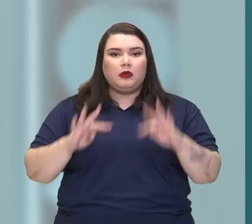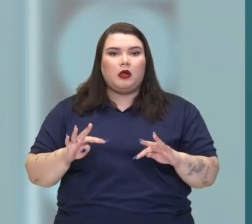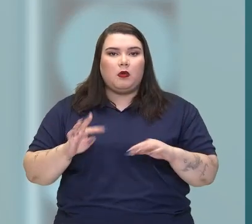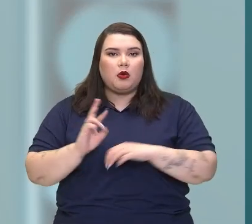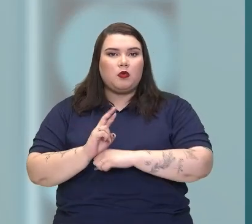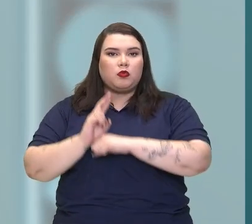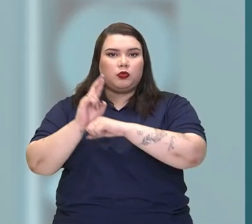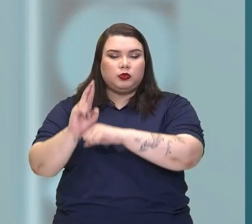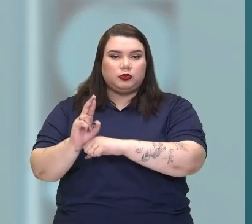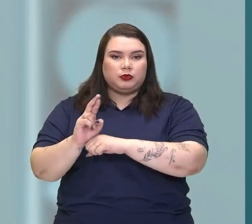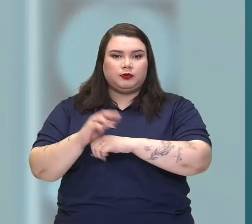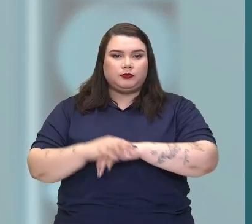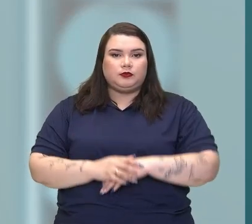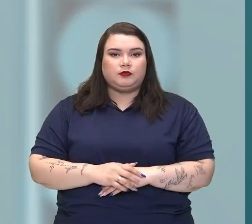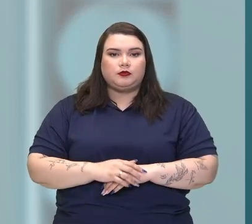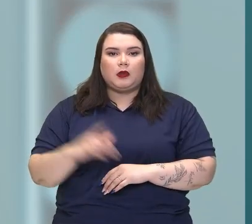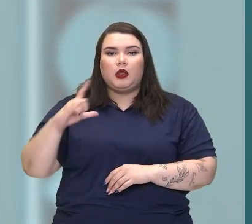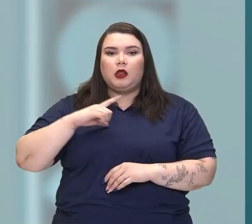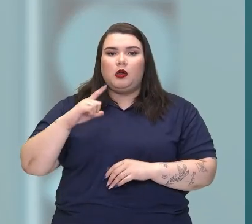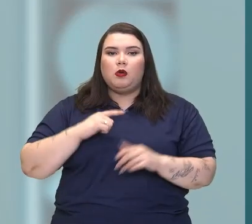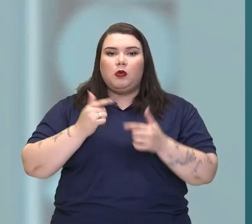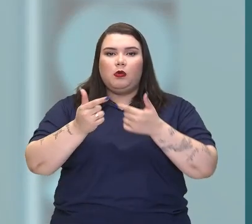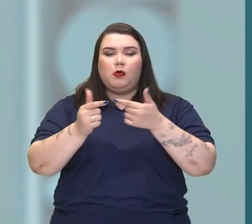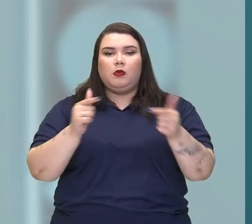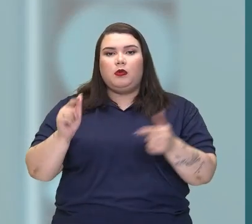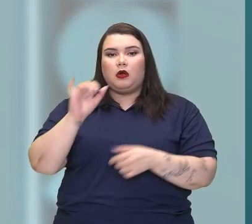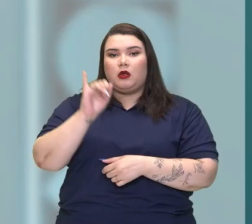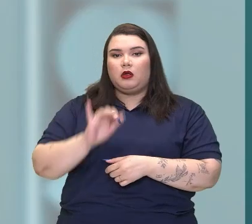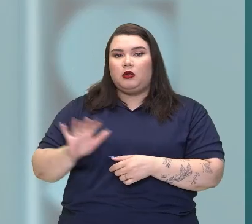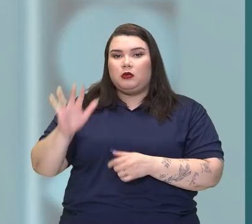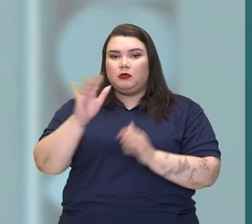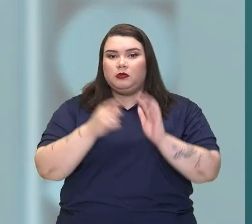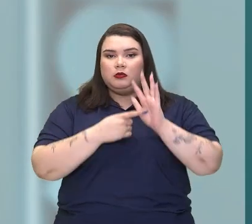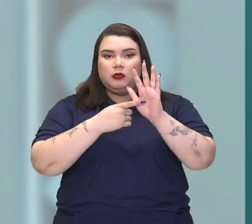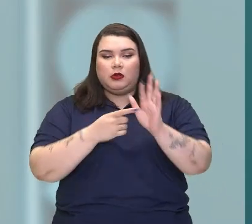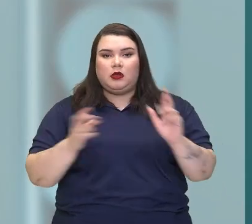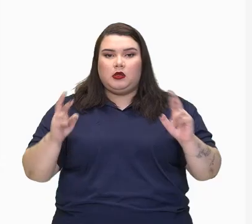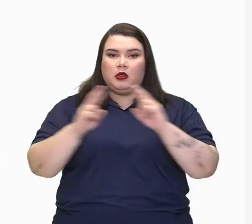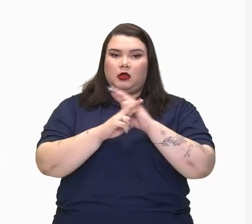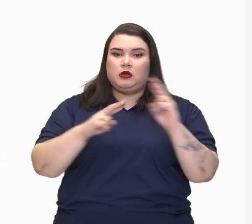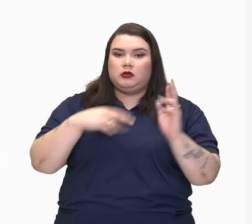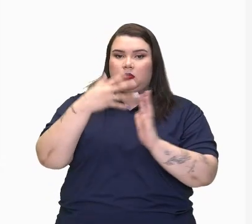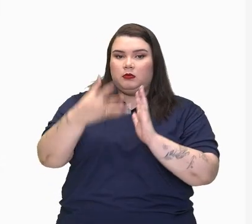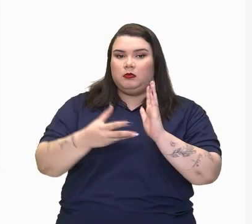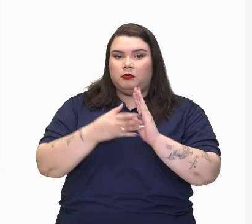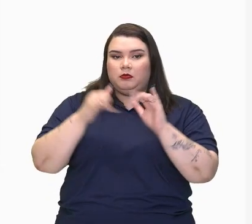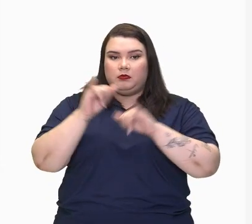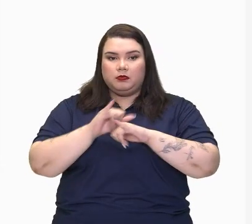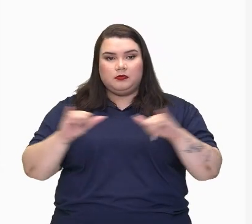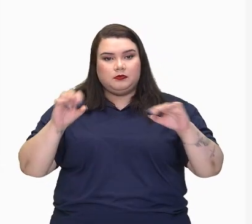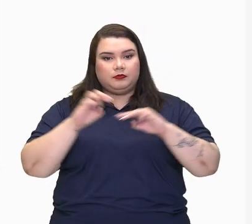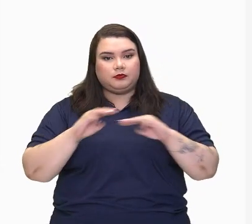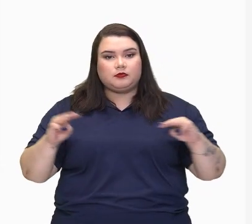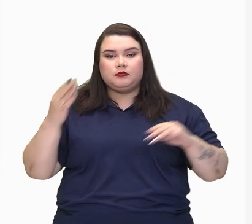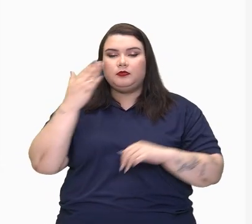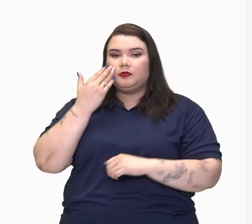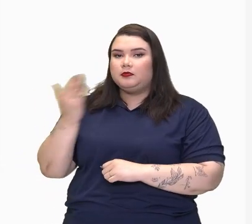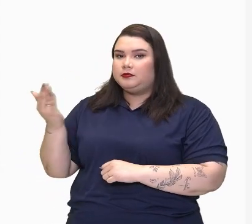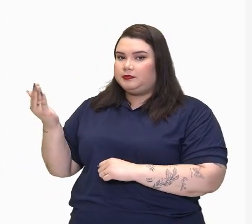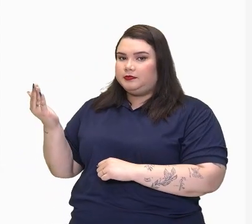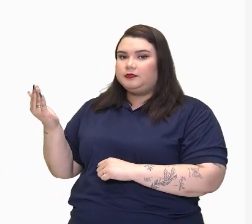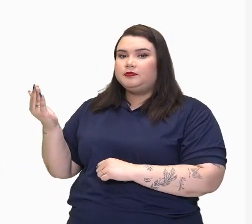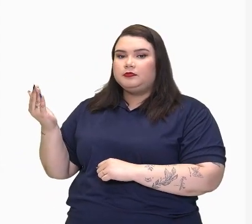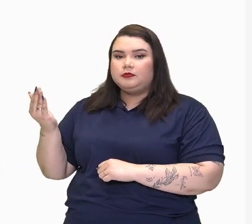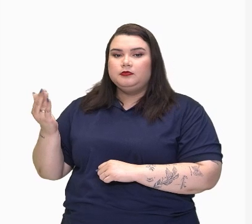Temos algumas outras imagens também para tratar sobre a temática Amazônia na publicidade. Observem comigo essa aqui, né, que